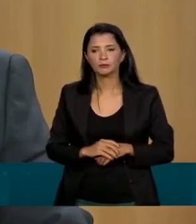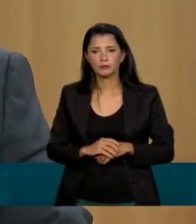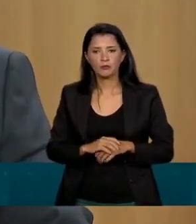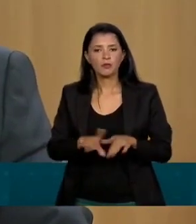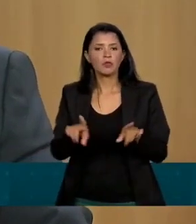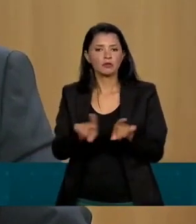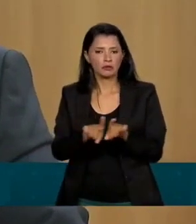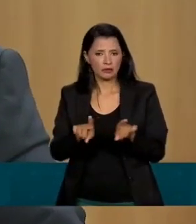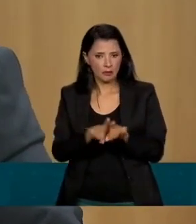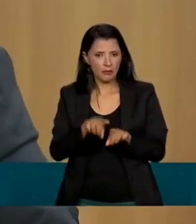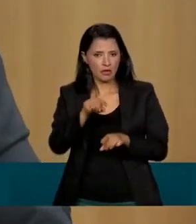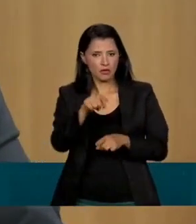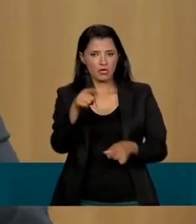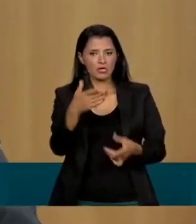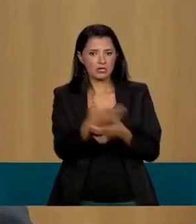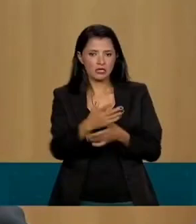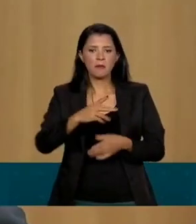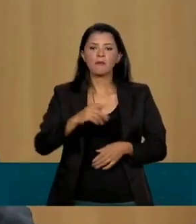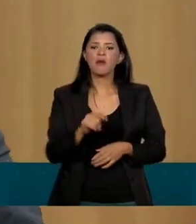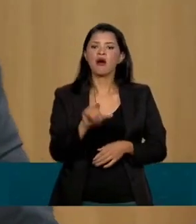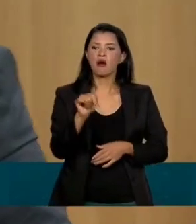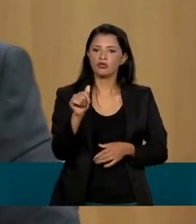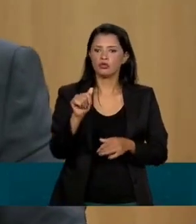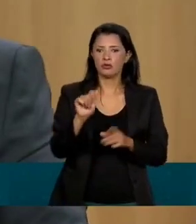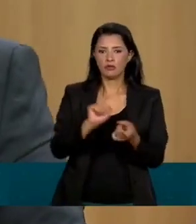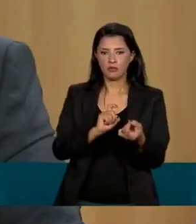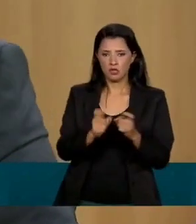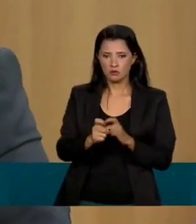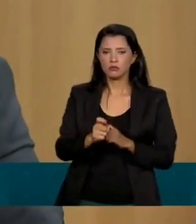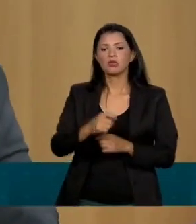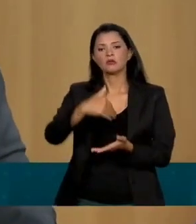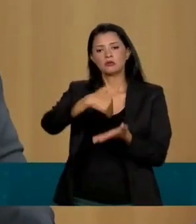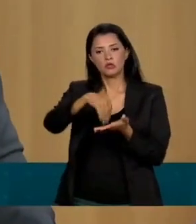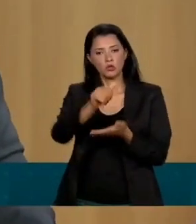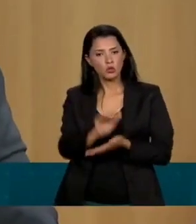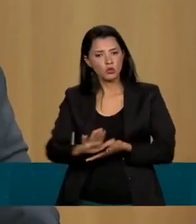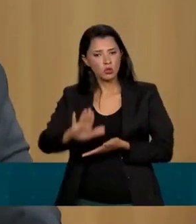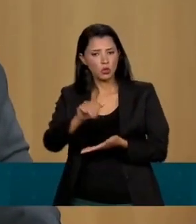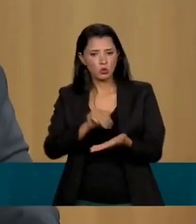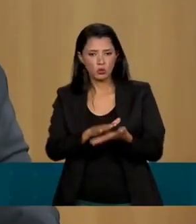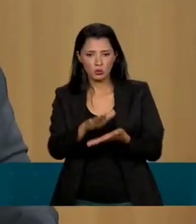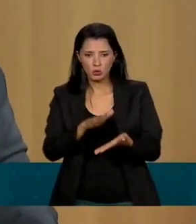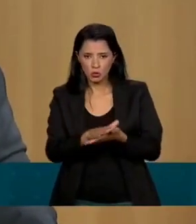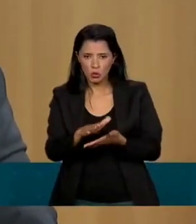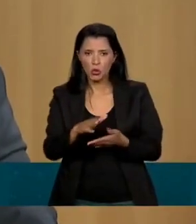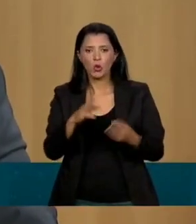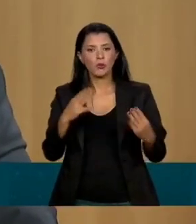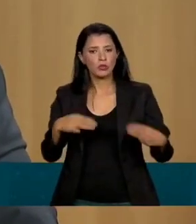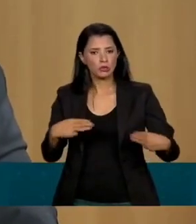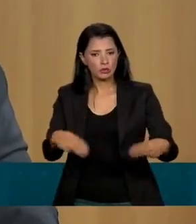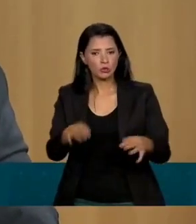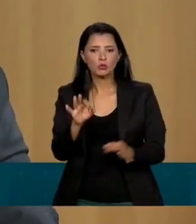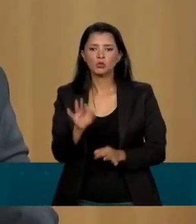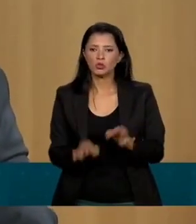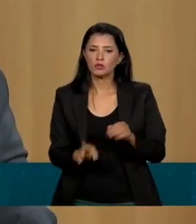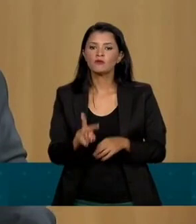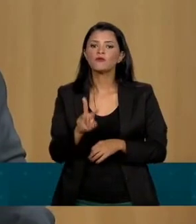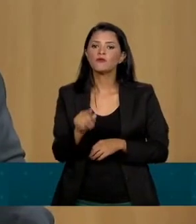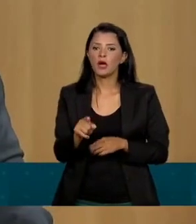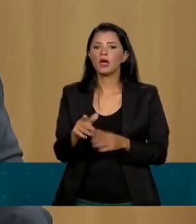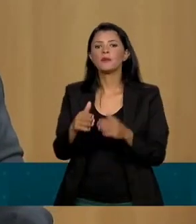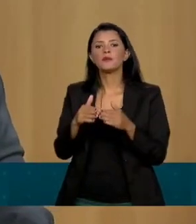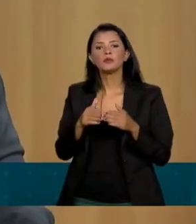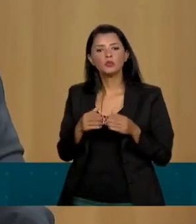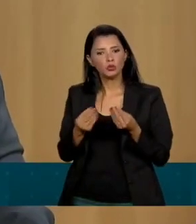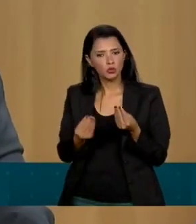Também no âmbito desse processo administrativo, a Secretaria Nacional do Consumidor do Ministério da Justiça vai